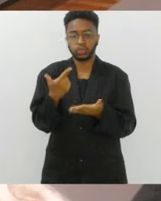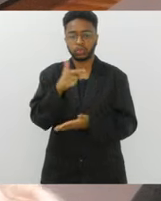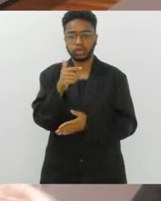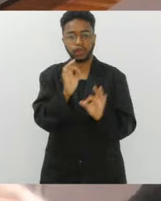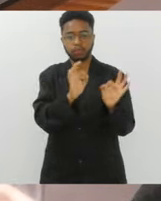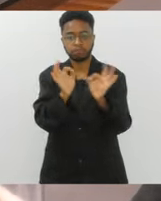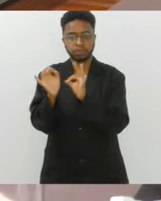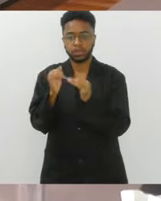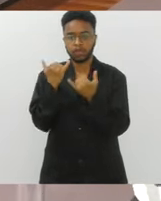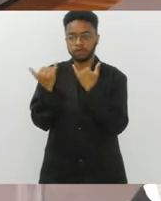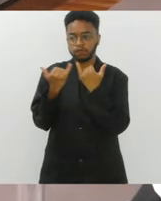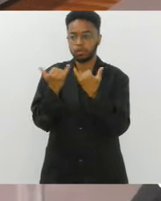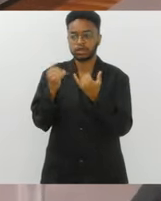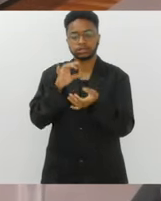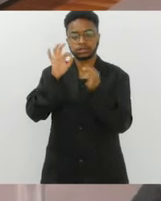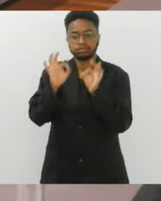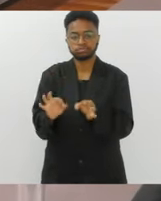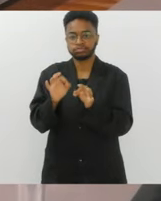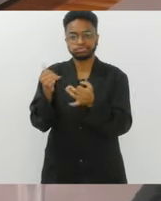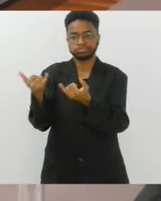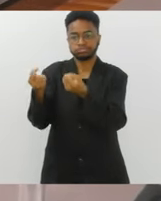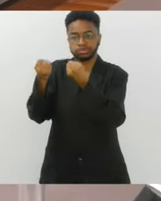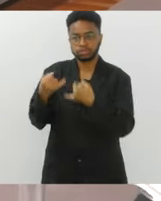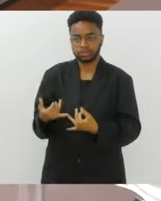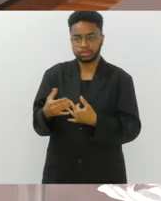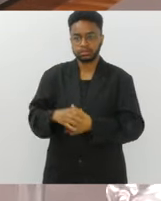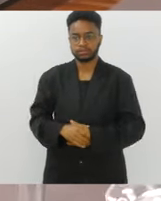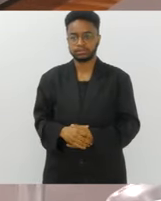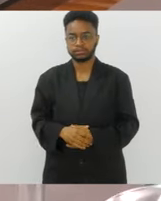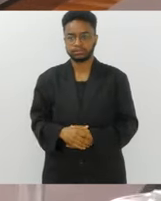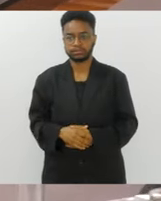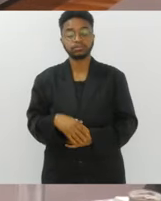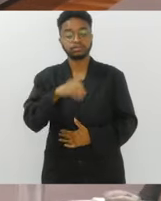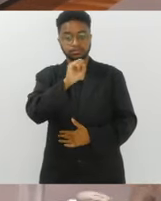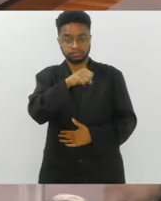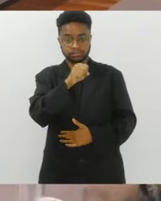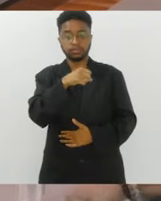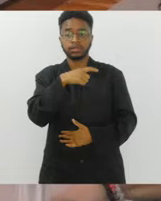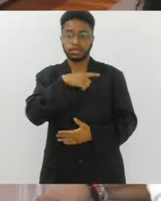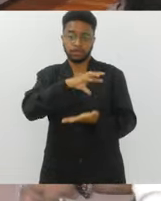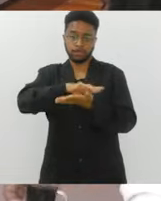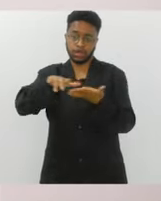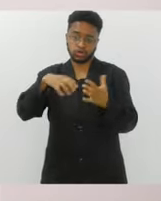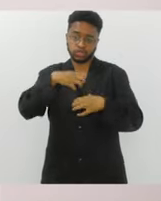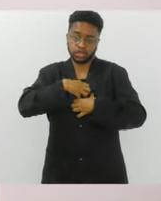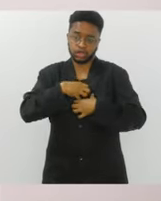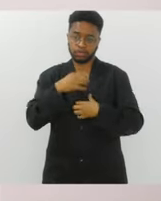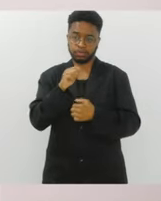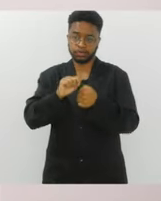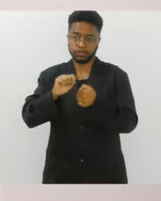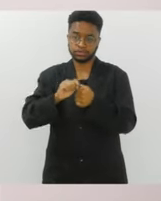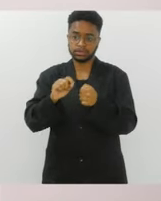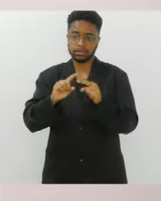concreto o senhor pôde afirmar. Sim, há diversas maneiras disso ser feito. Eu acho que